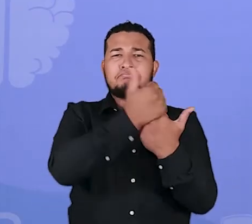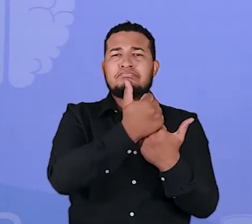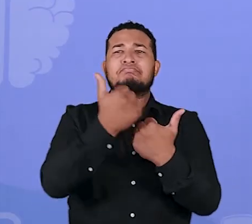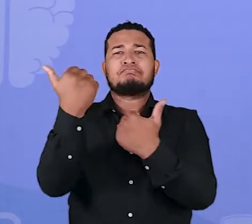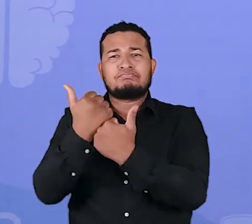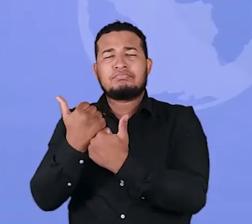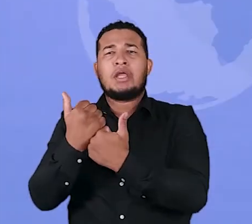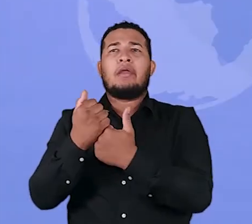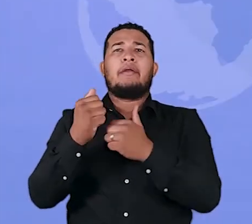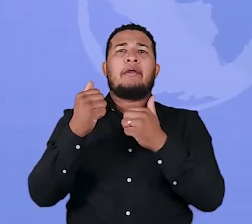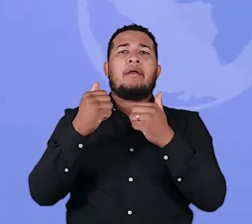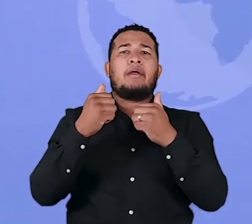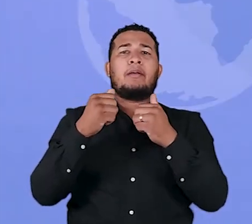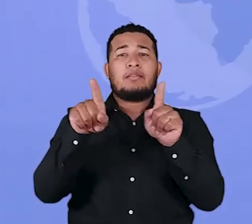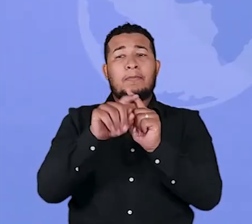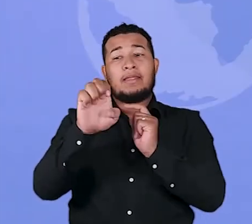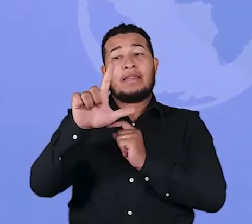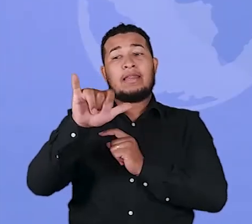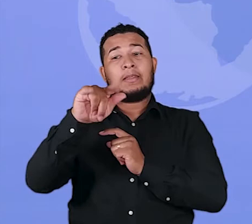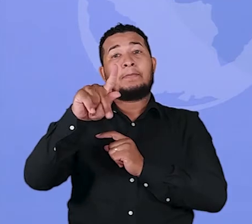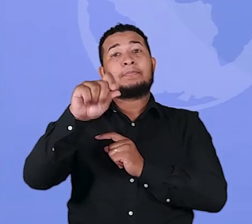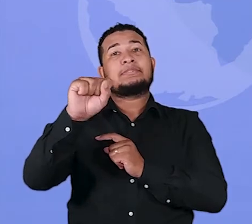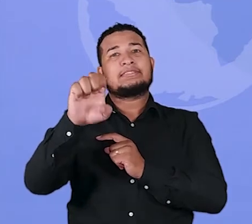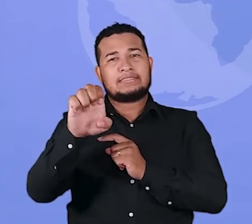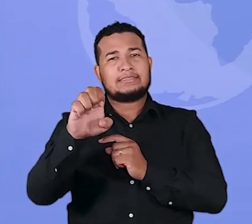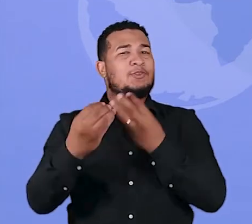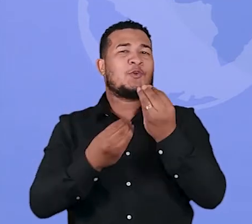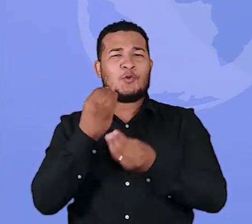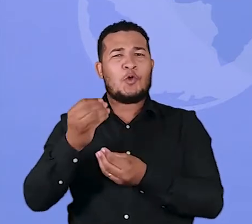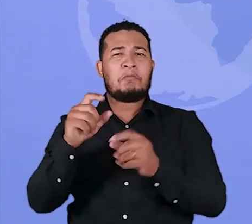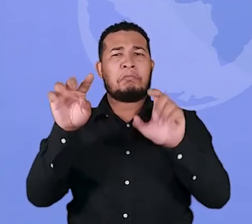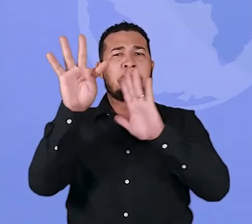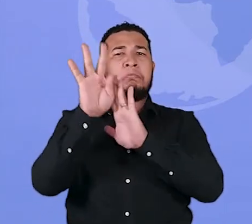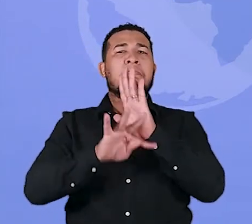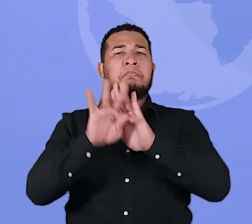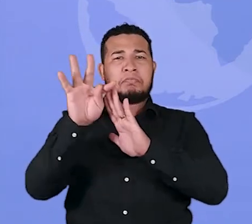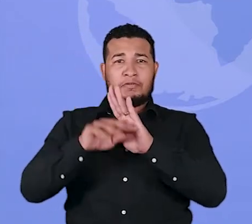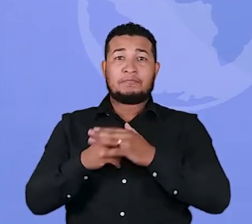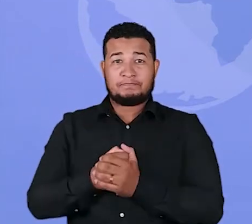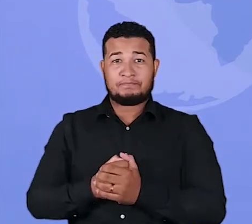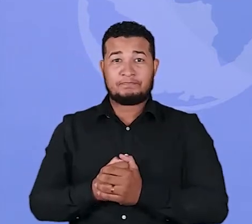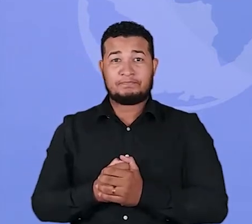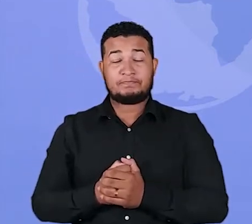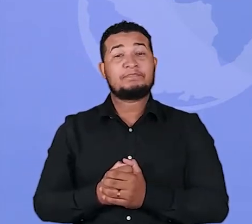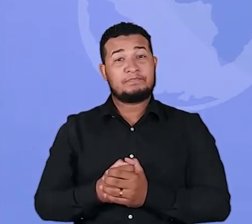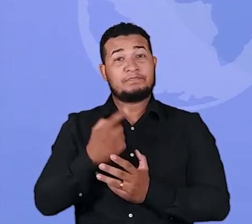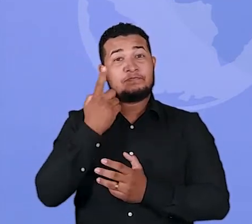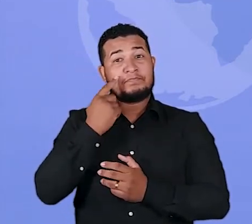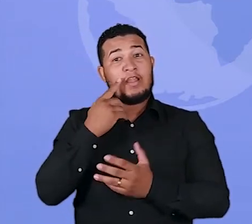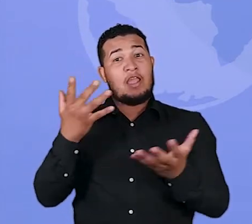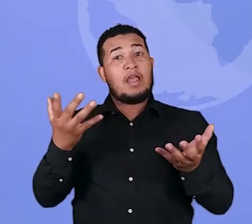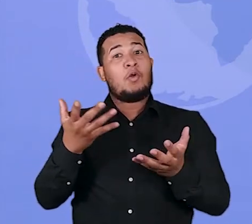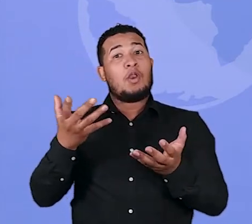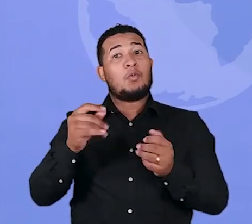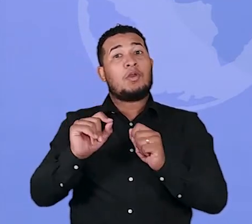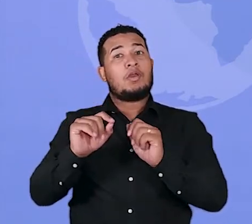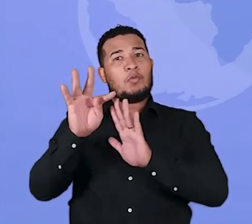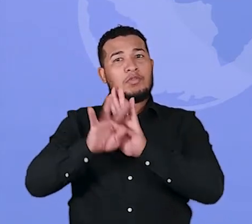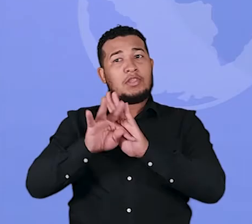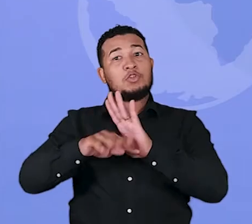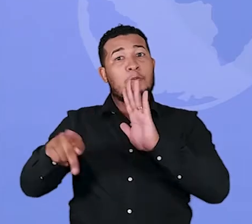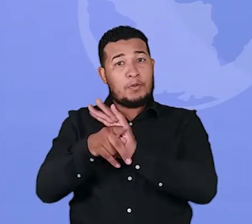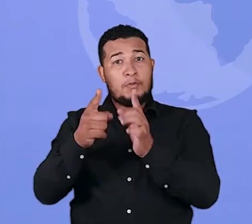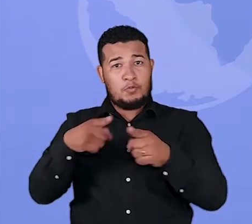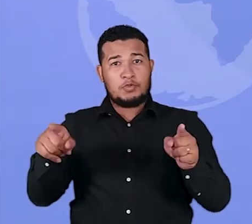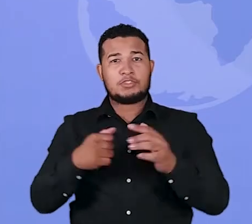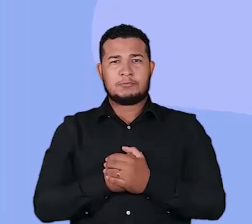substituição, utilizando questões de elipse. Como que seria esse texto? Vamos ler o texto aí, ainda